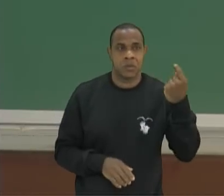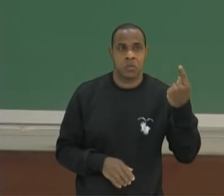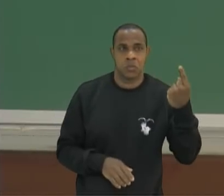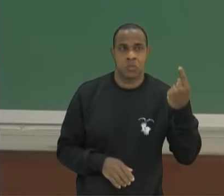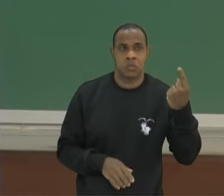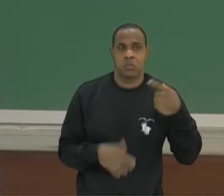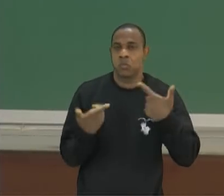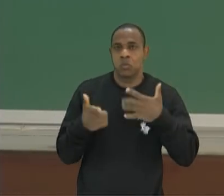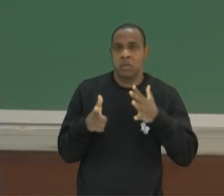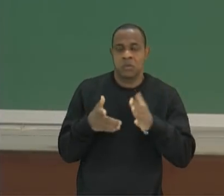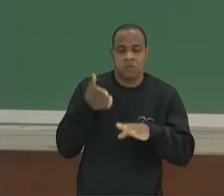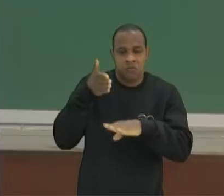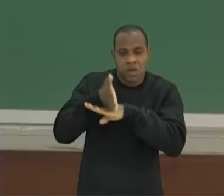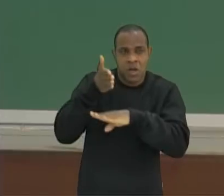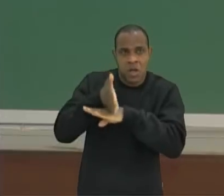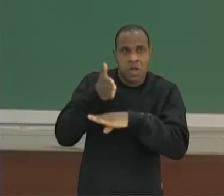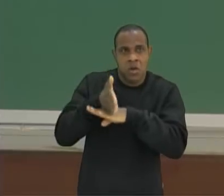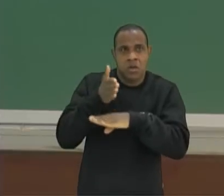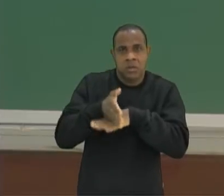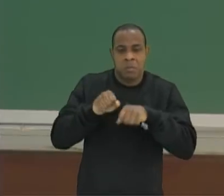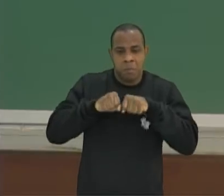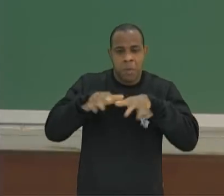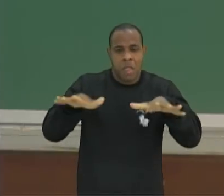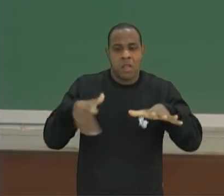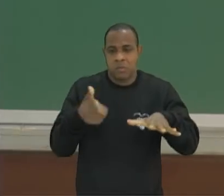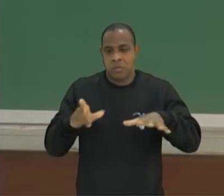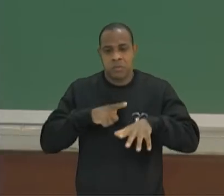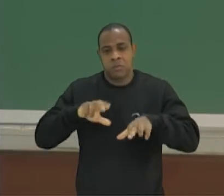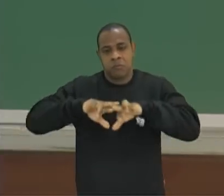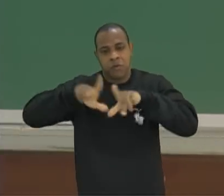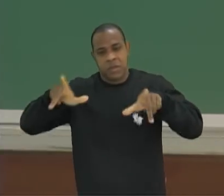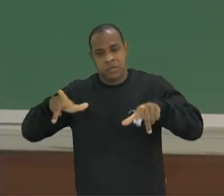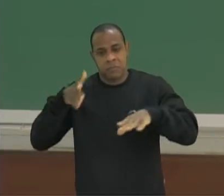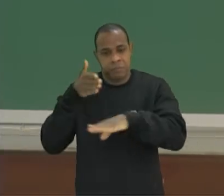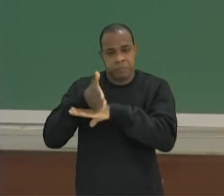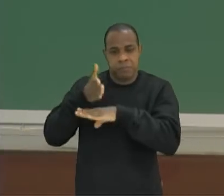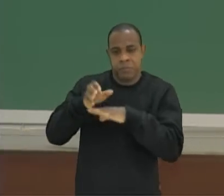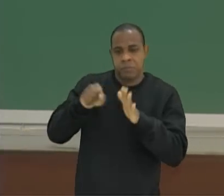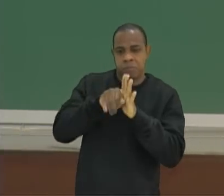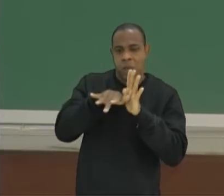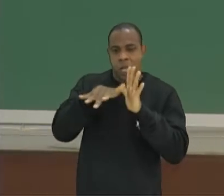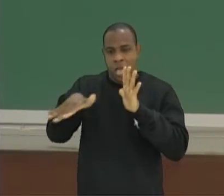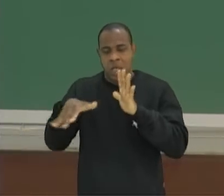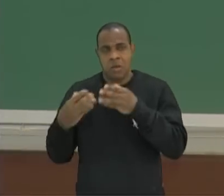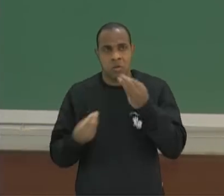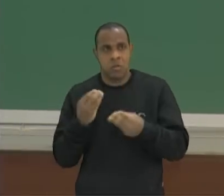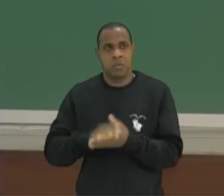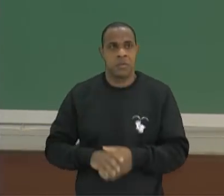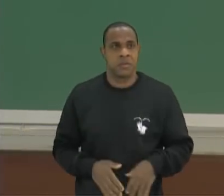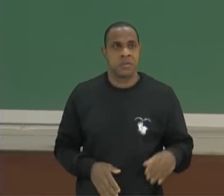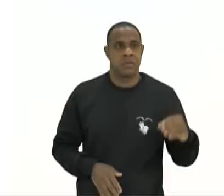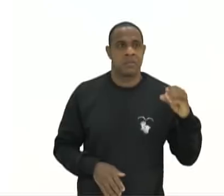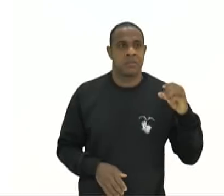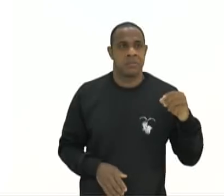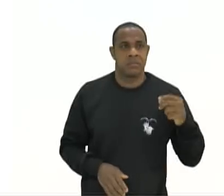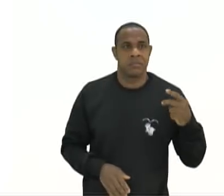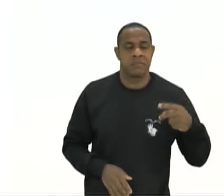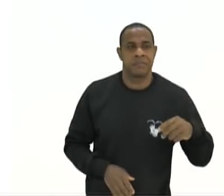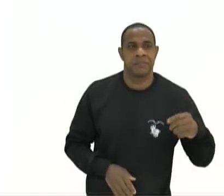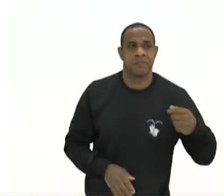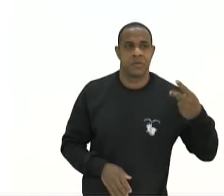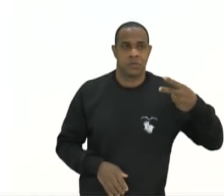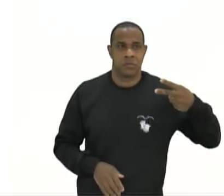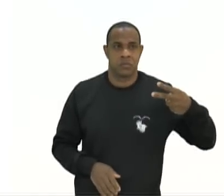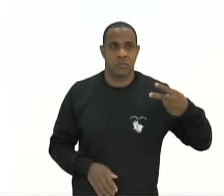as ondas têm diferentes frequências. Segunda, cada frente de onda se comporta como uma nova